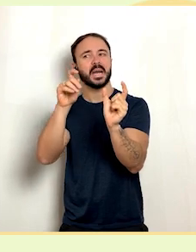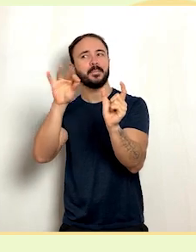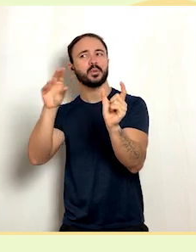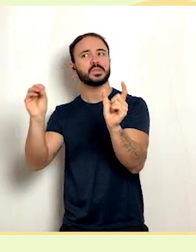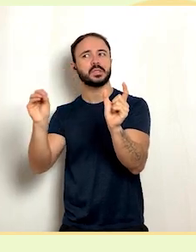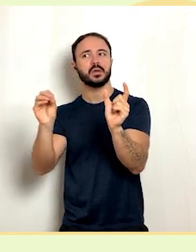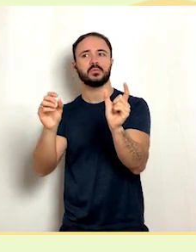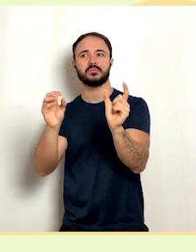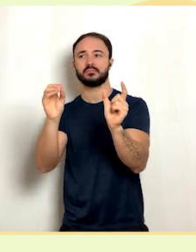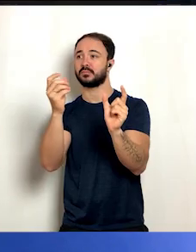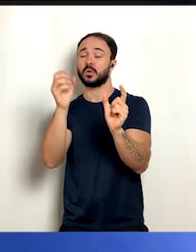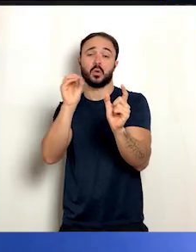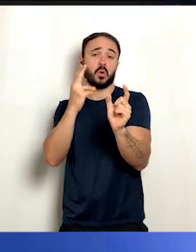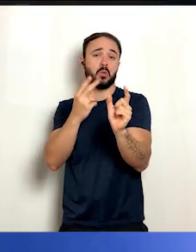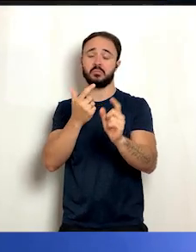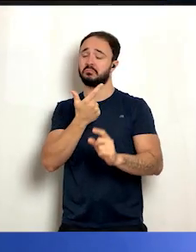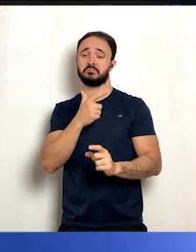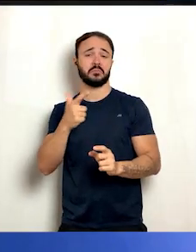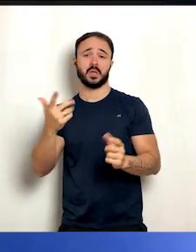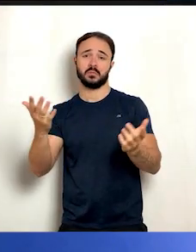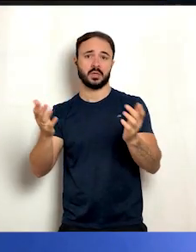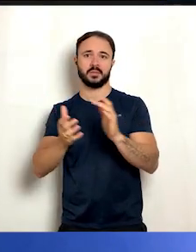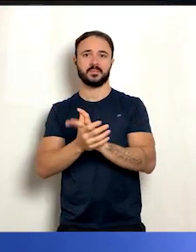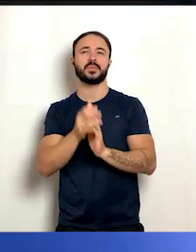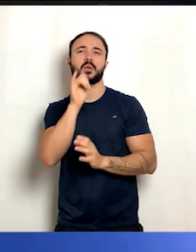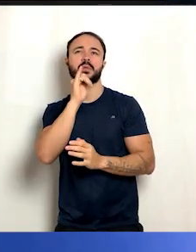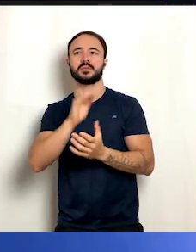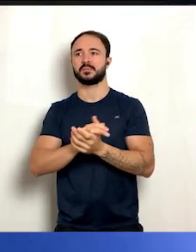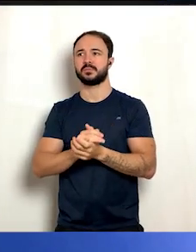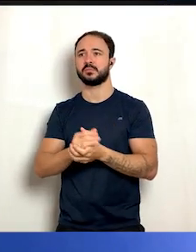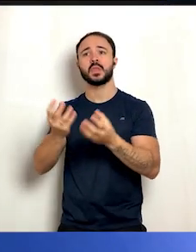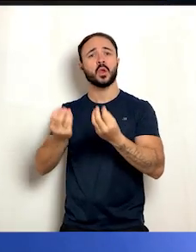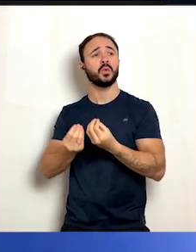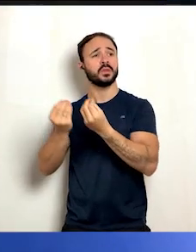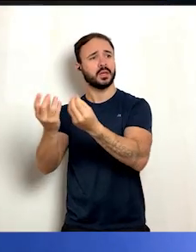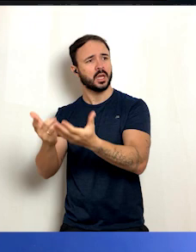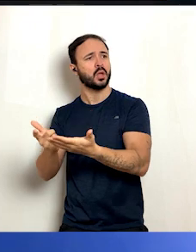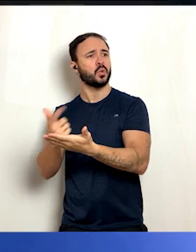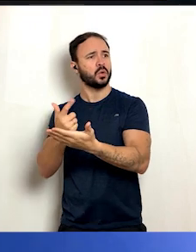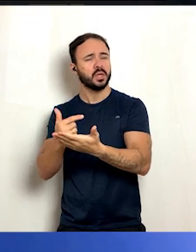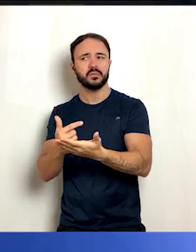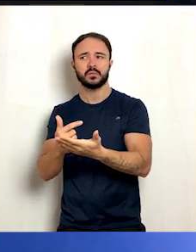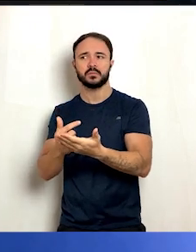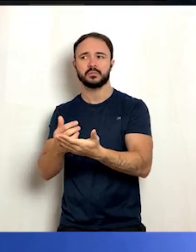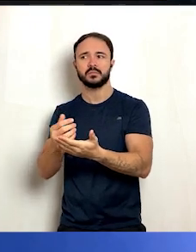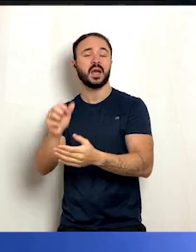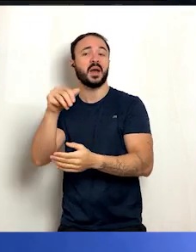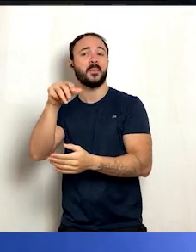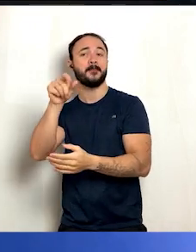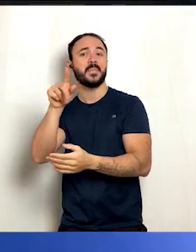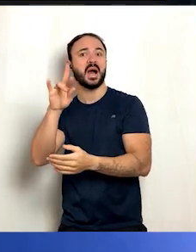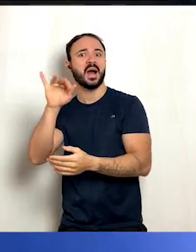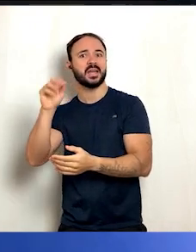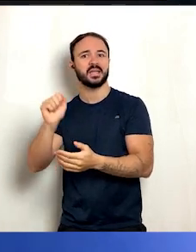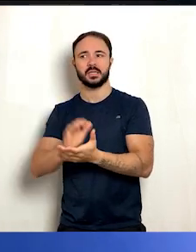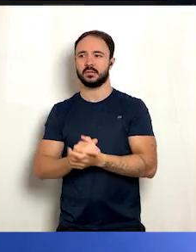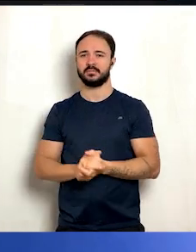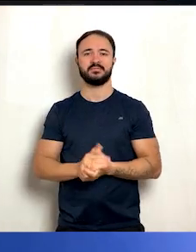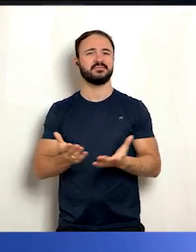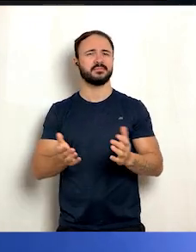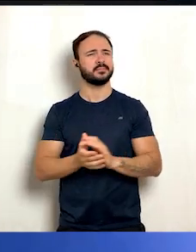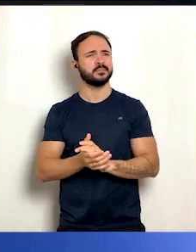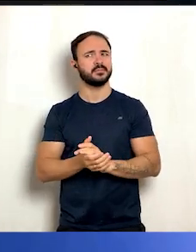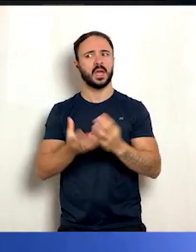da preposição. Por exemplo, entreguei o livro a Maria. Entreguei o quê?